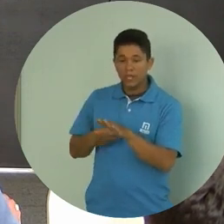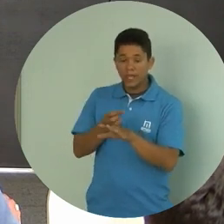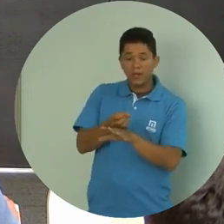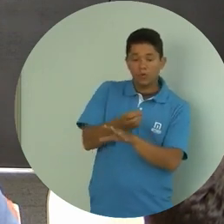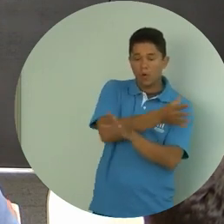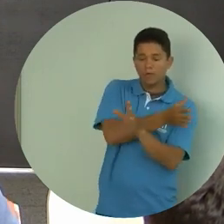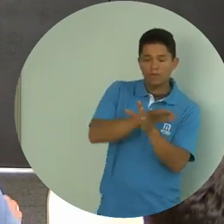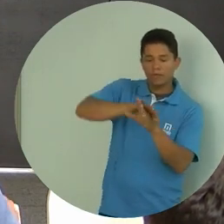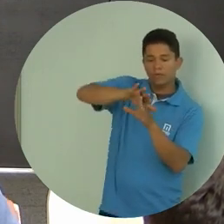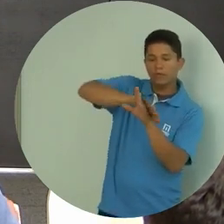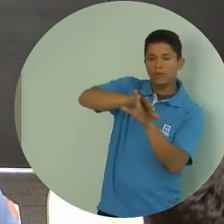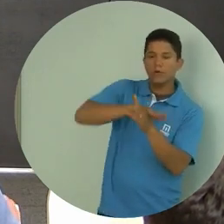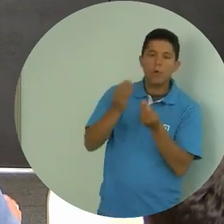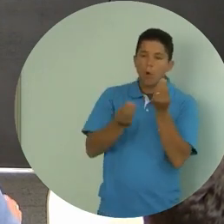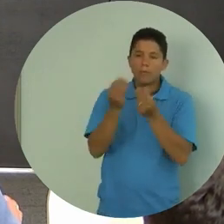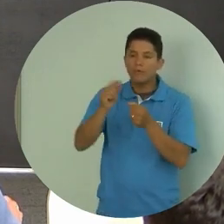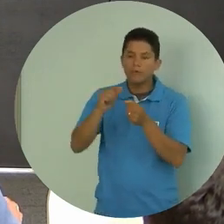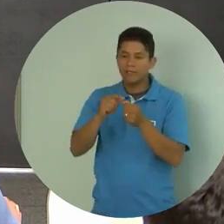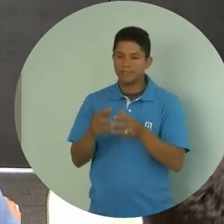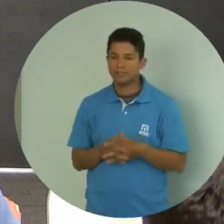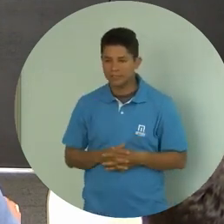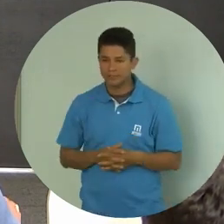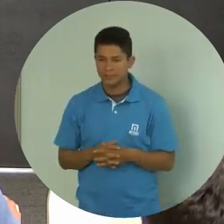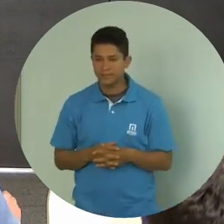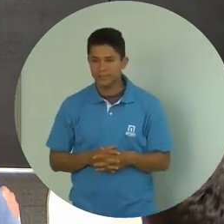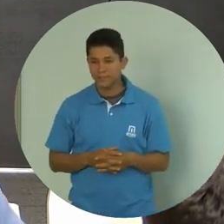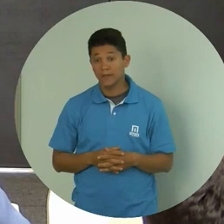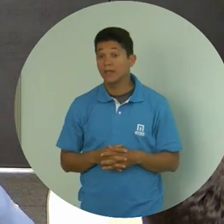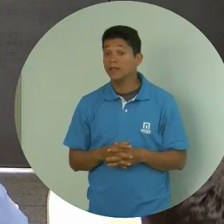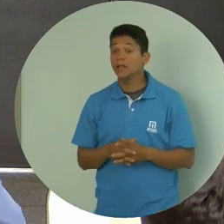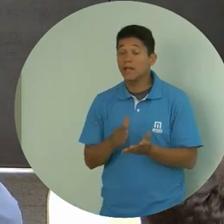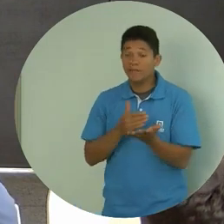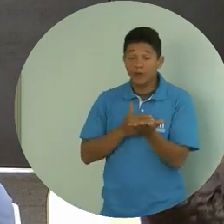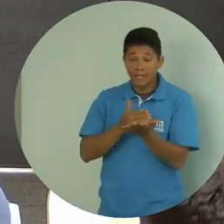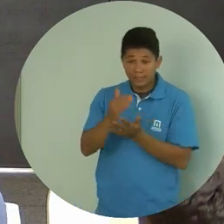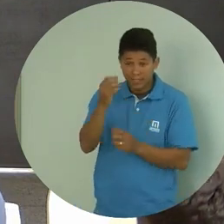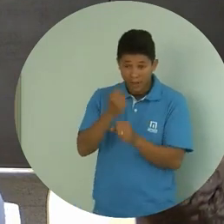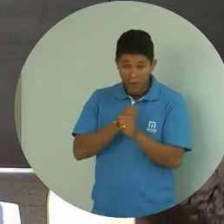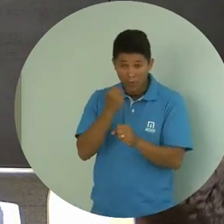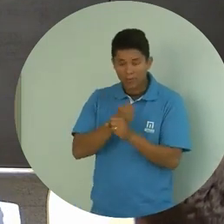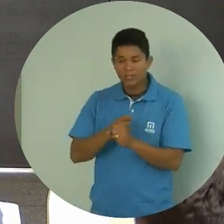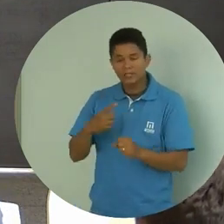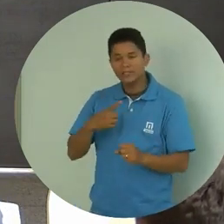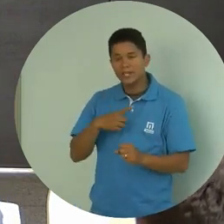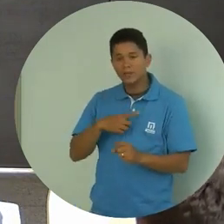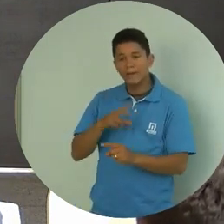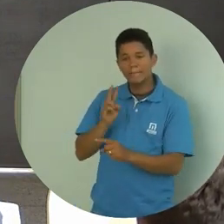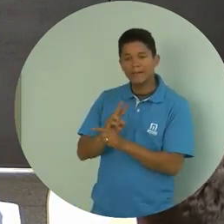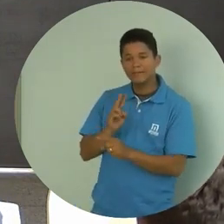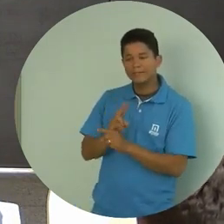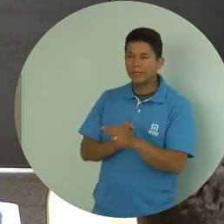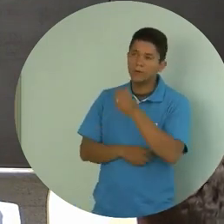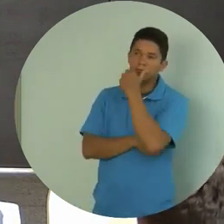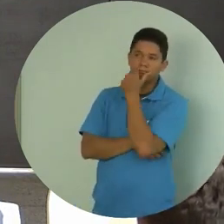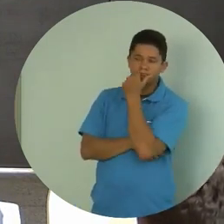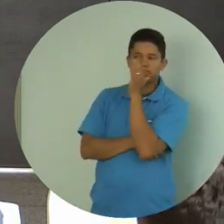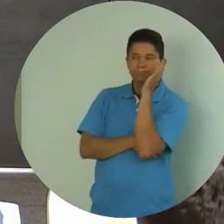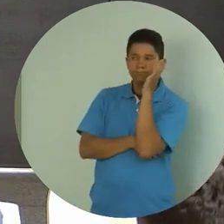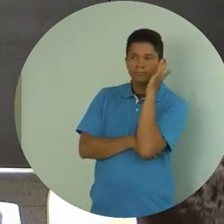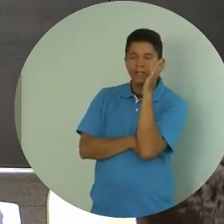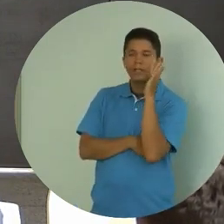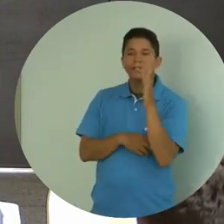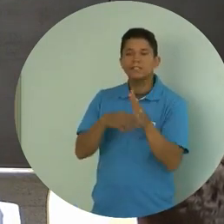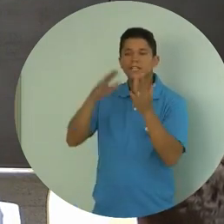todo substrato, quando a gente foi iniciar a obra, havia uma previsão de apicoamento, demolição